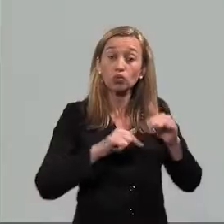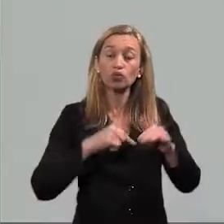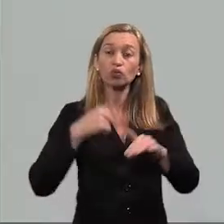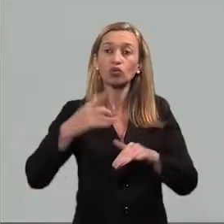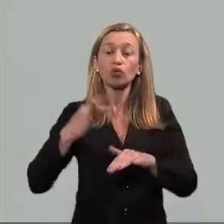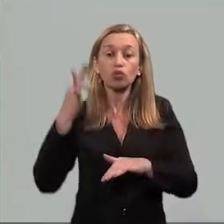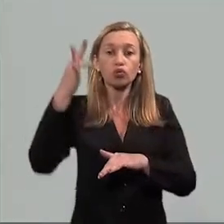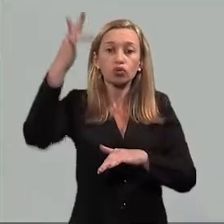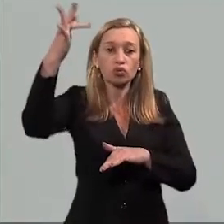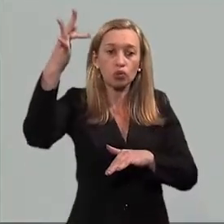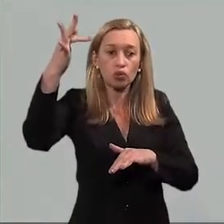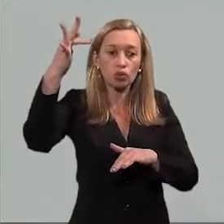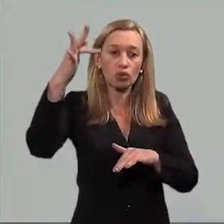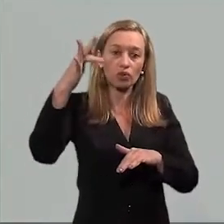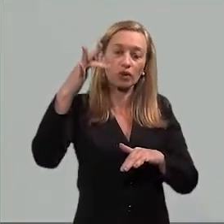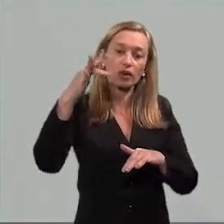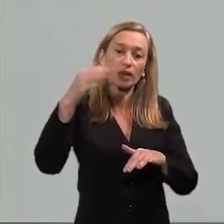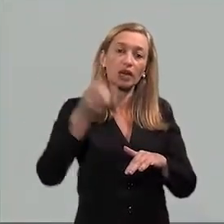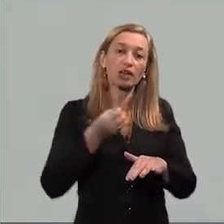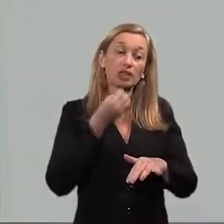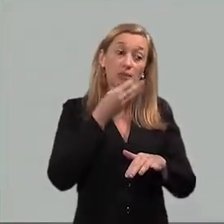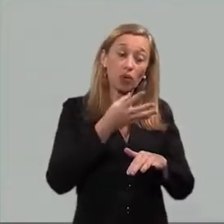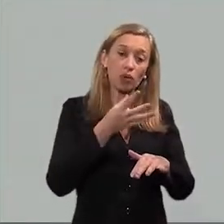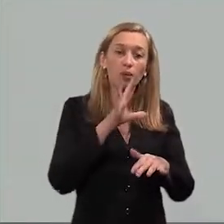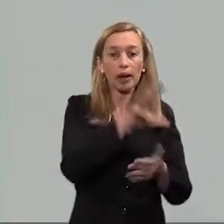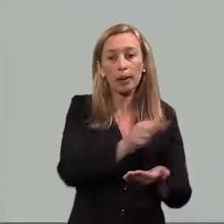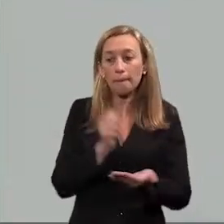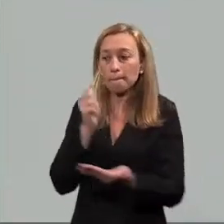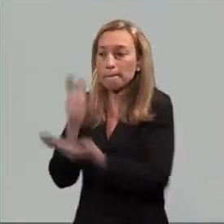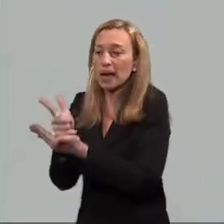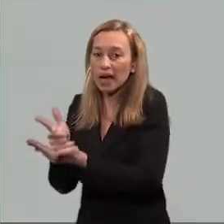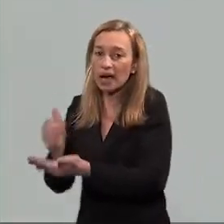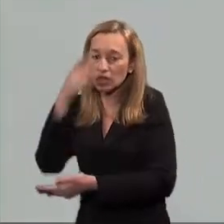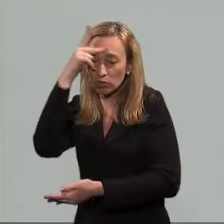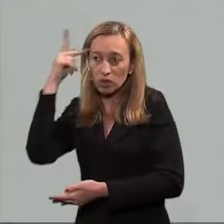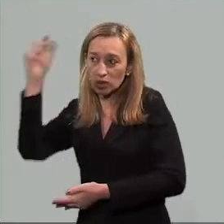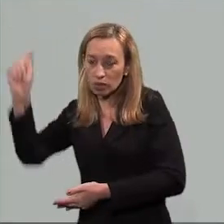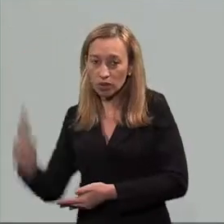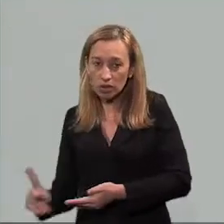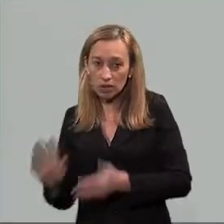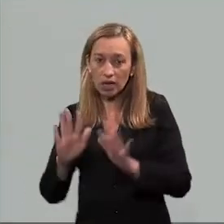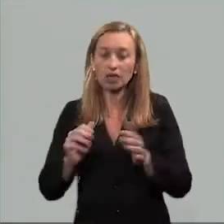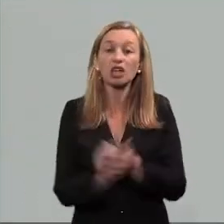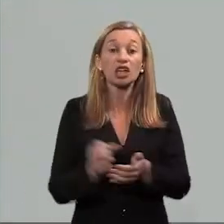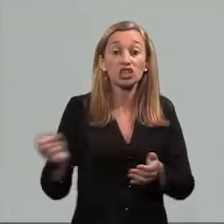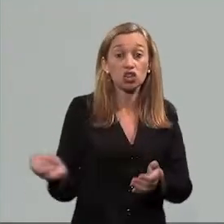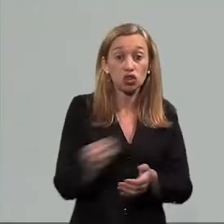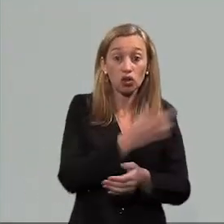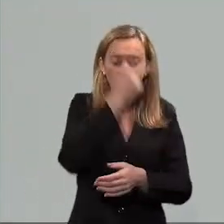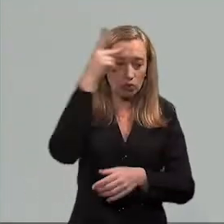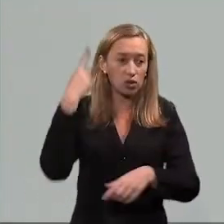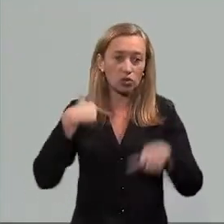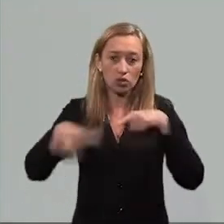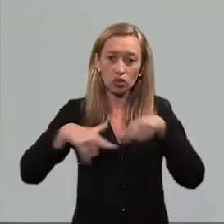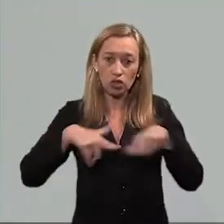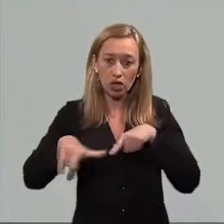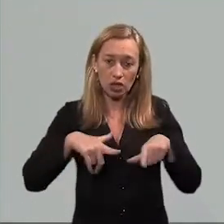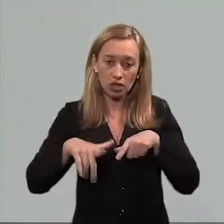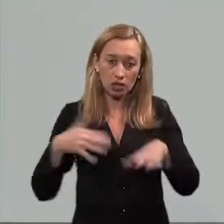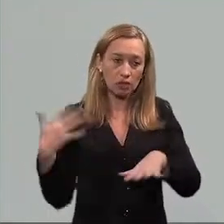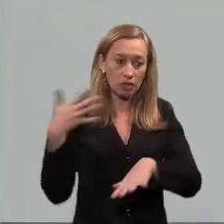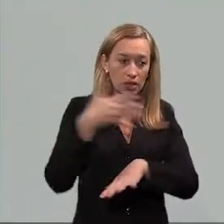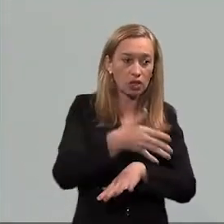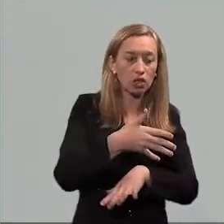no futuro, vai servir para pagar os aposentados. Quando você faz essa segregação, o que acontece? Esses novos servidores que